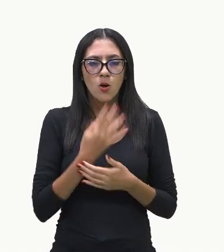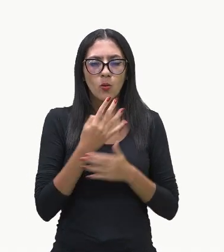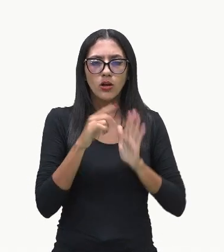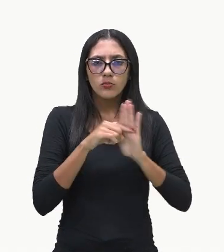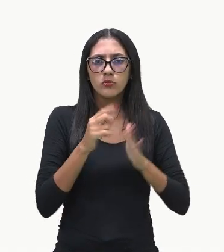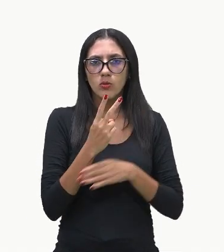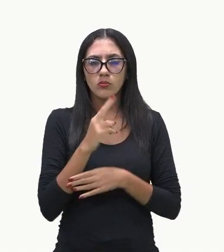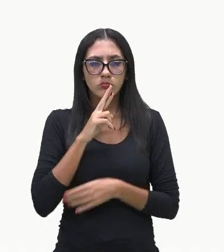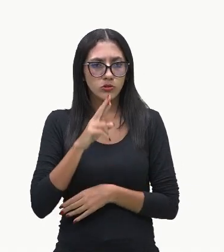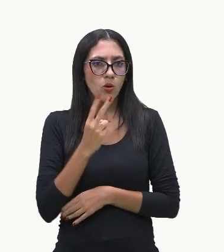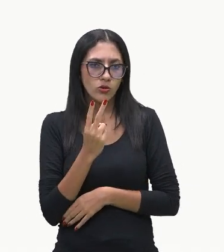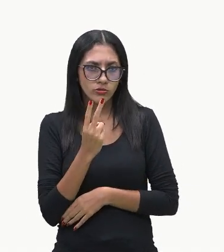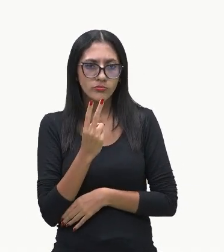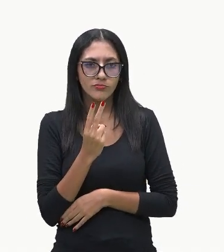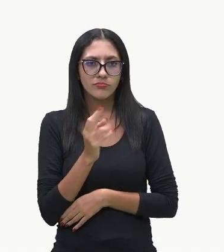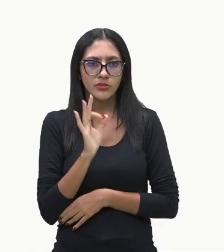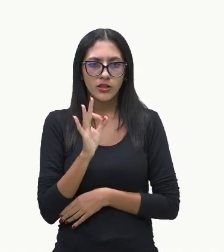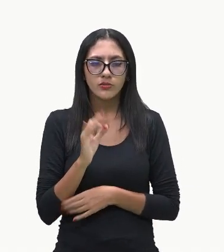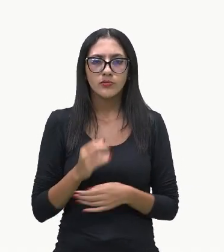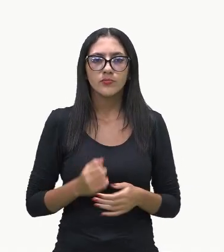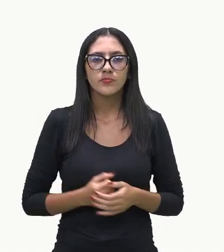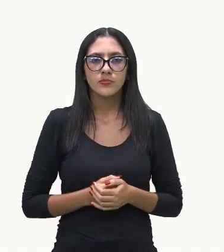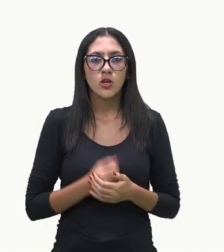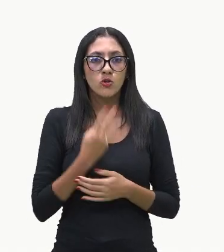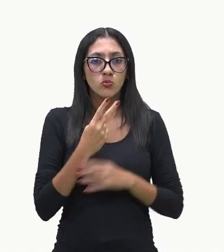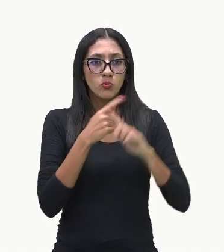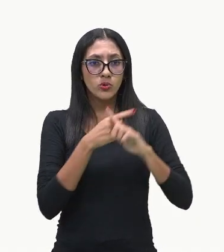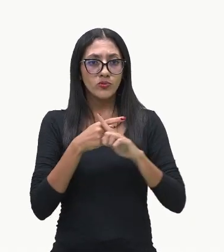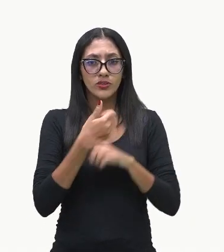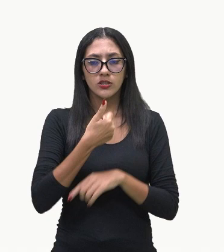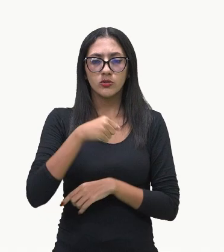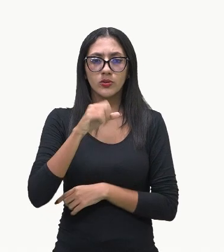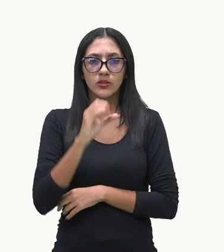2. Certo? 2 vezes 180,